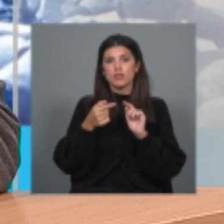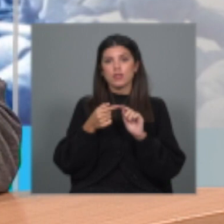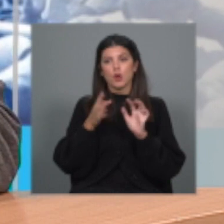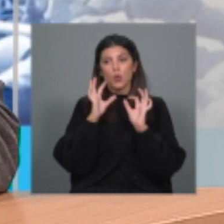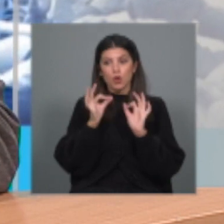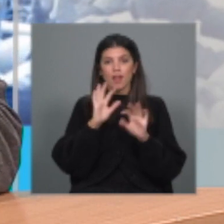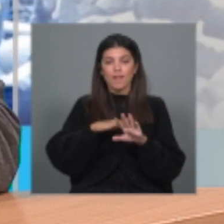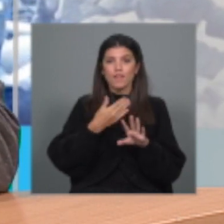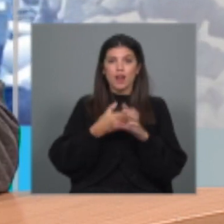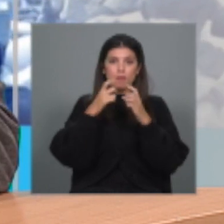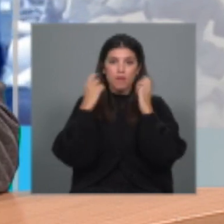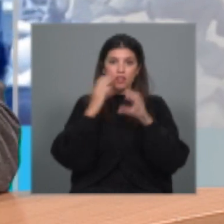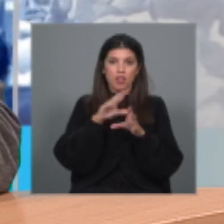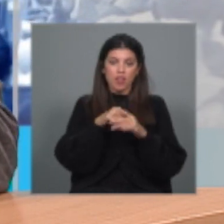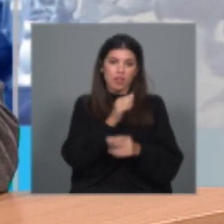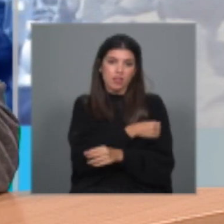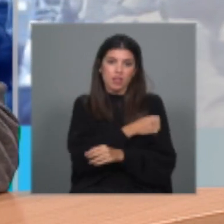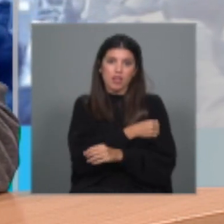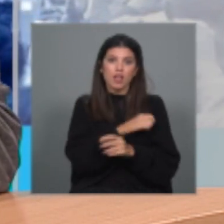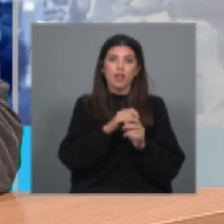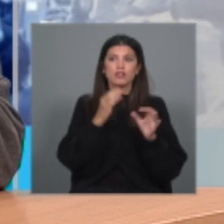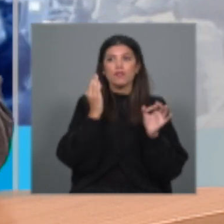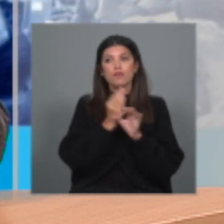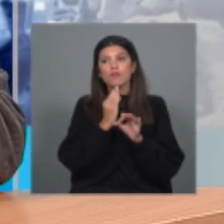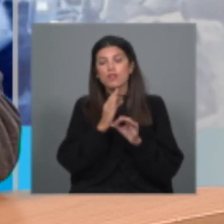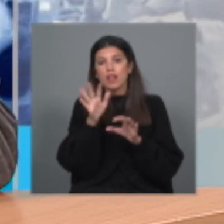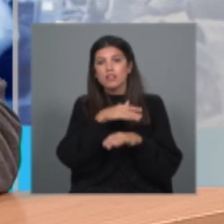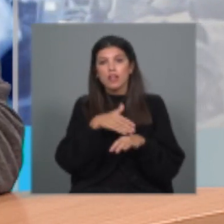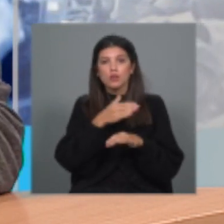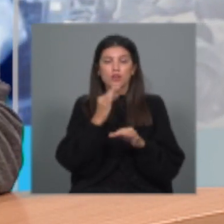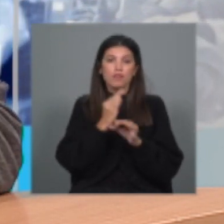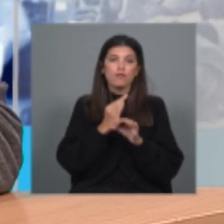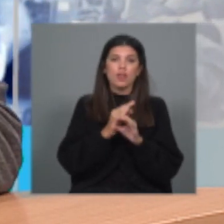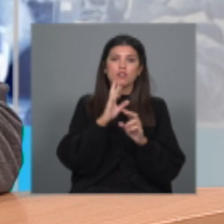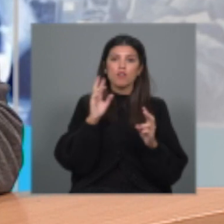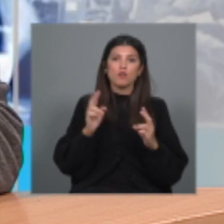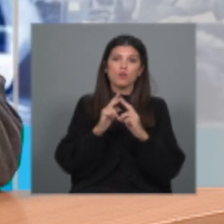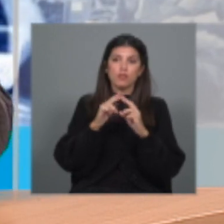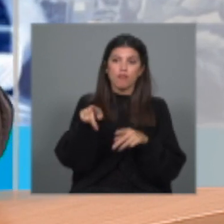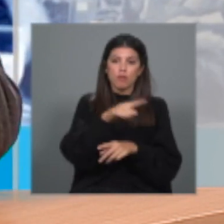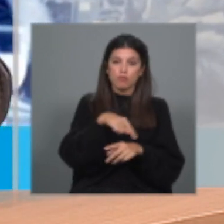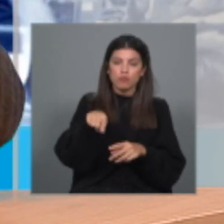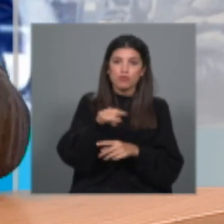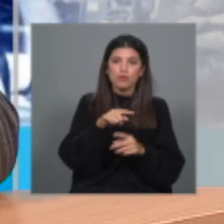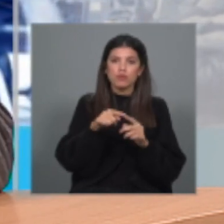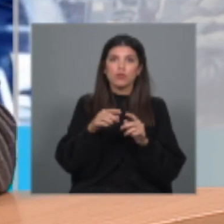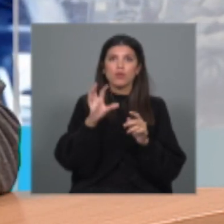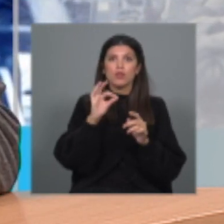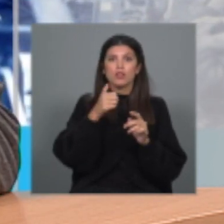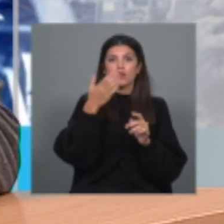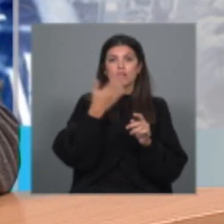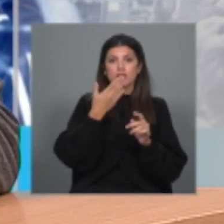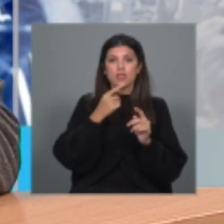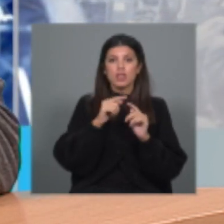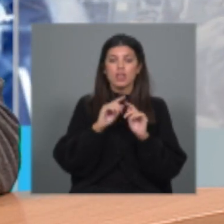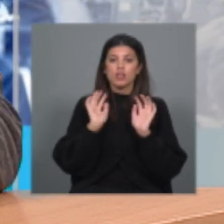cuidados, com máscara dentro de casa e tudo, nos momentos celebrativos, nos momentos em que nos cruzávamos nos sítios comuns, até passar os 14 dias, porque cada um veio do seu lado.